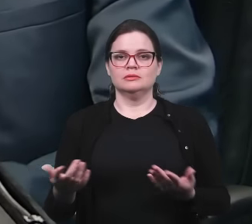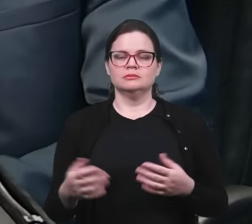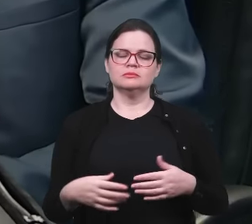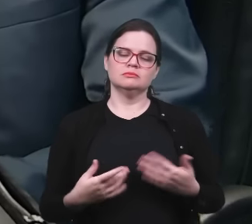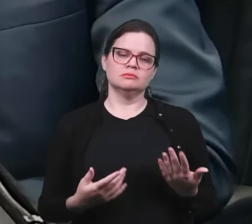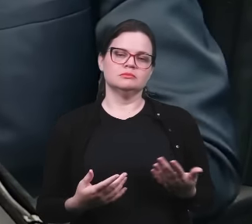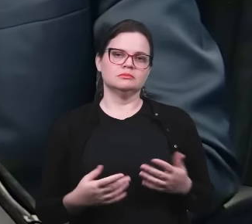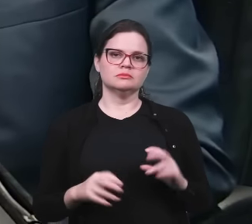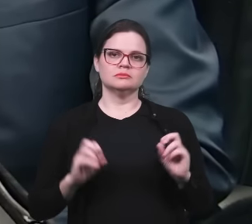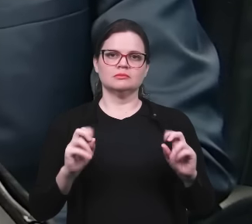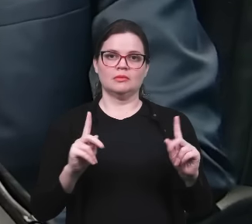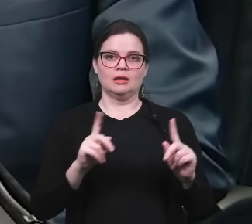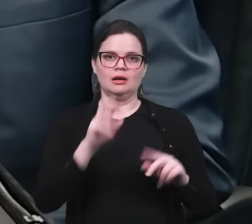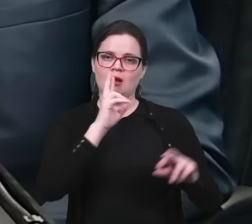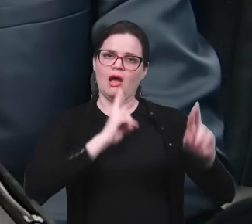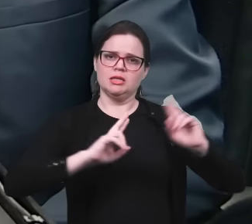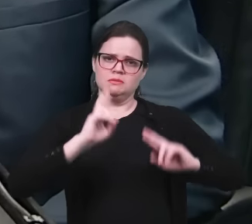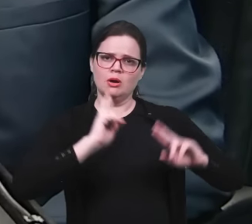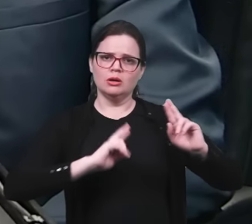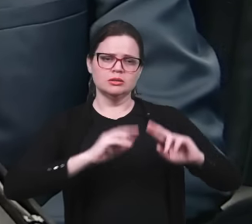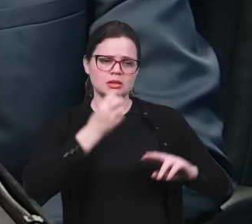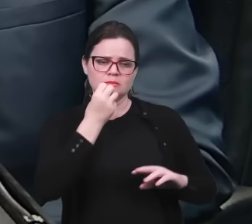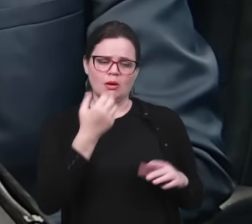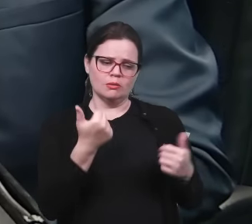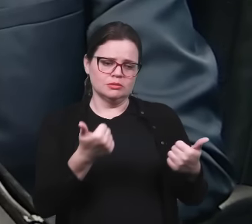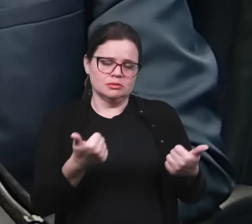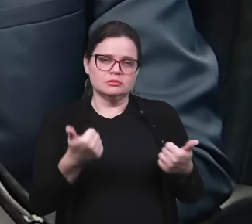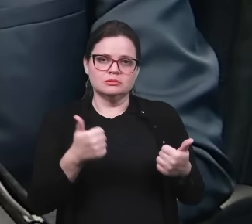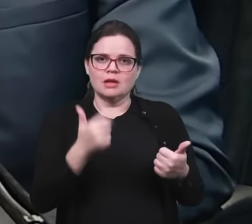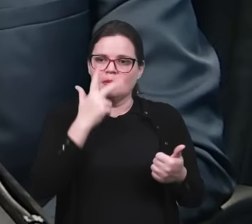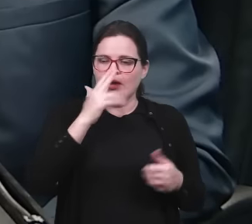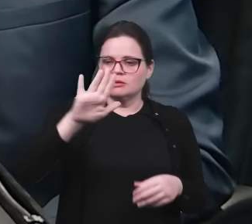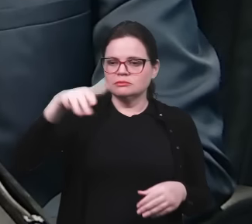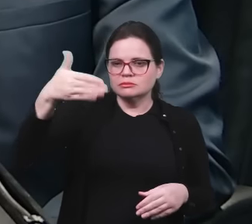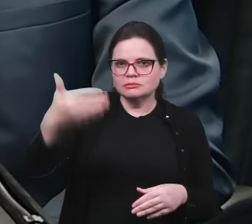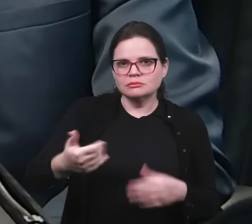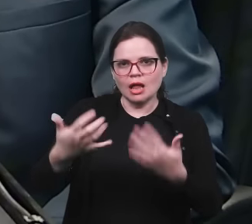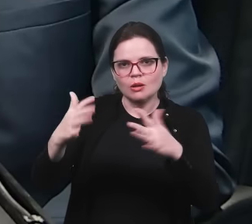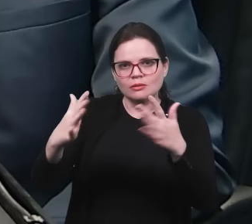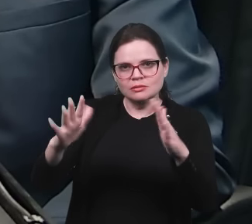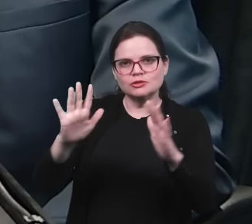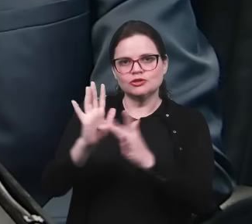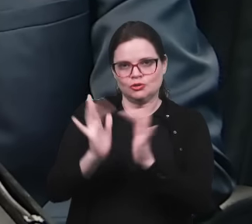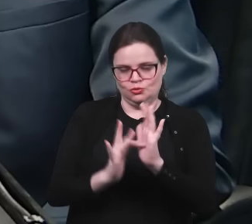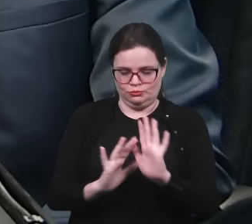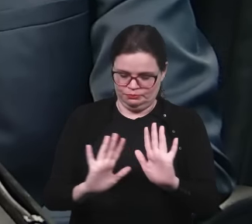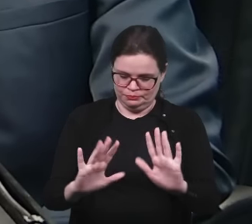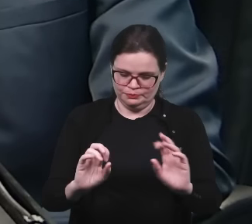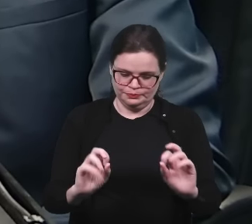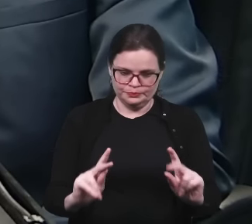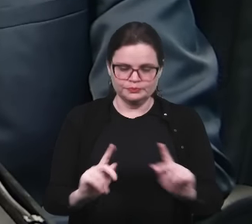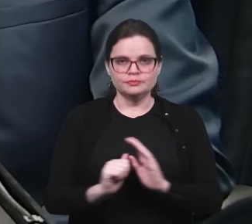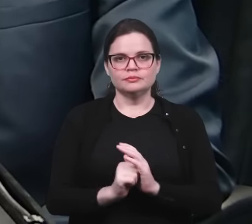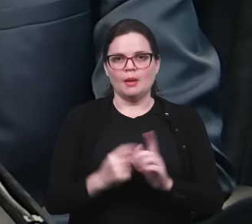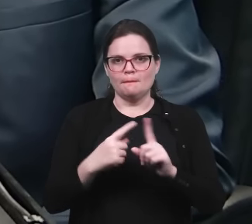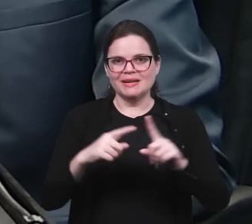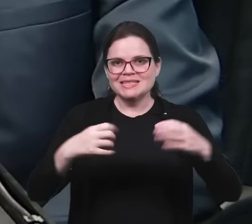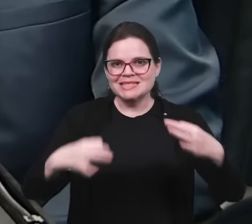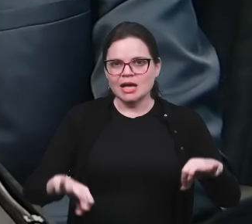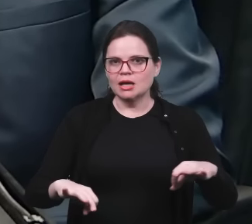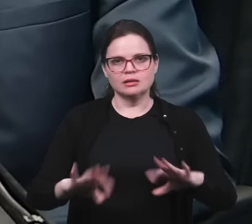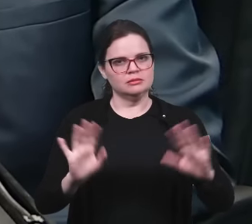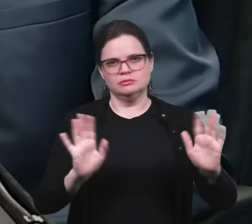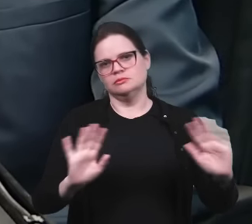aí foram respostas até boas, né? Até elogiando de uma certa forma Jesus. Mas elas não estavam